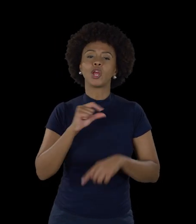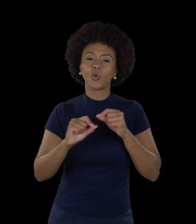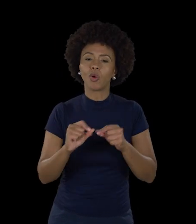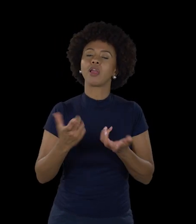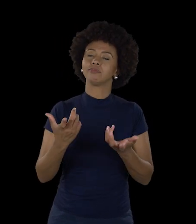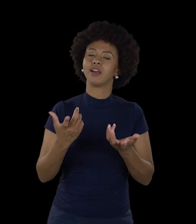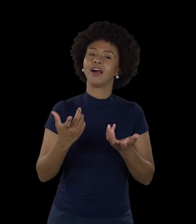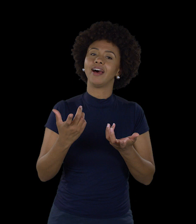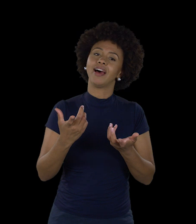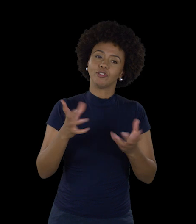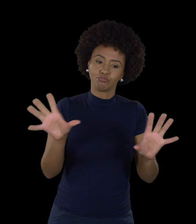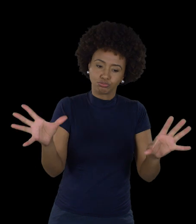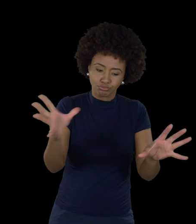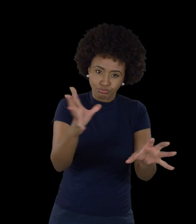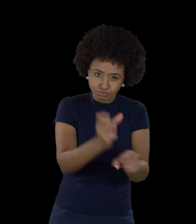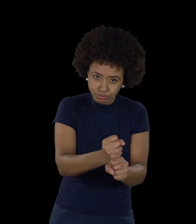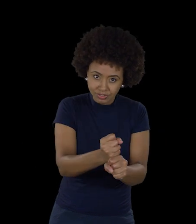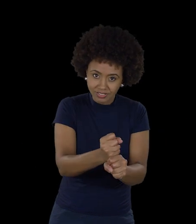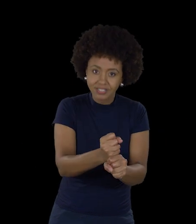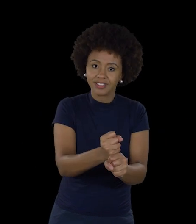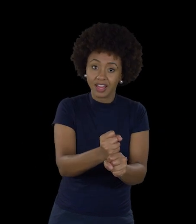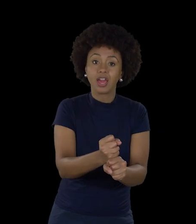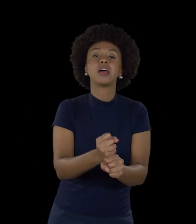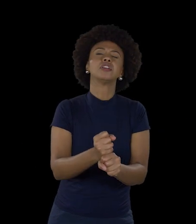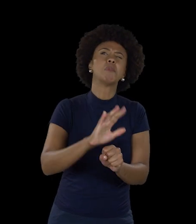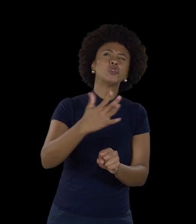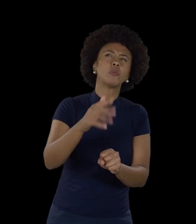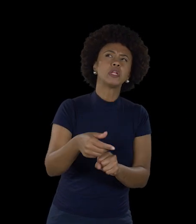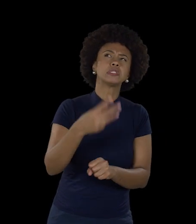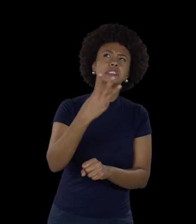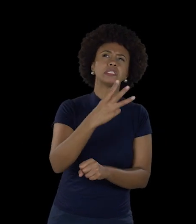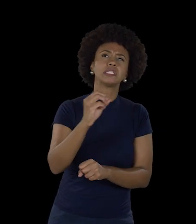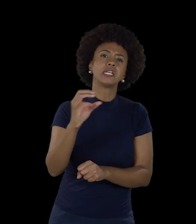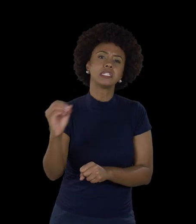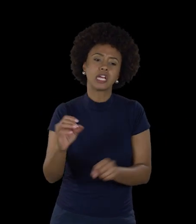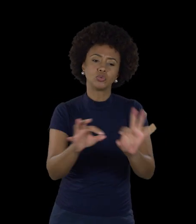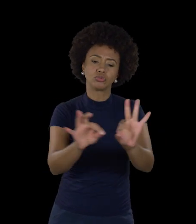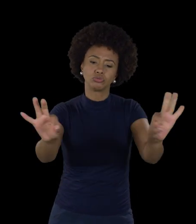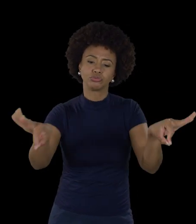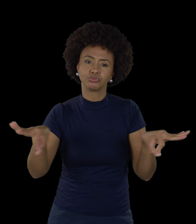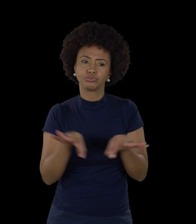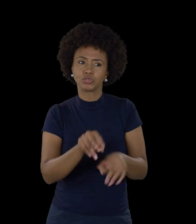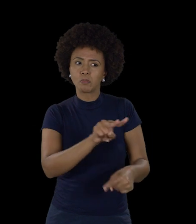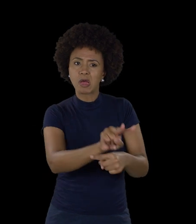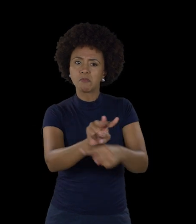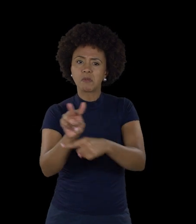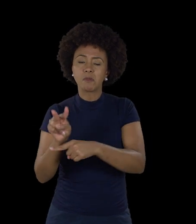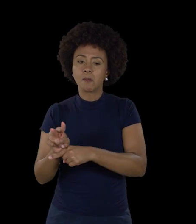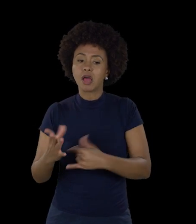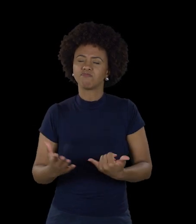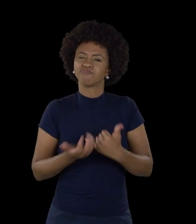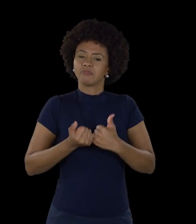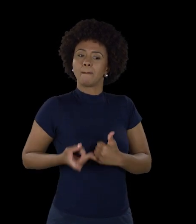Três Pontões estão imersos. Juntos, essas 12 RPPNs totalizam pouco mais de 300 hectares de